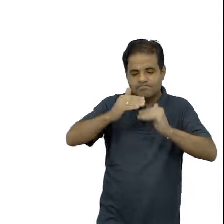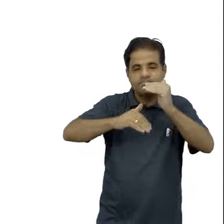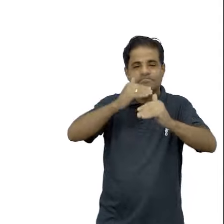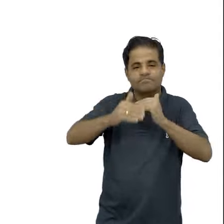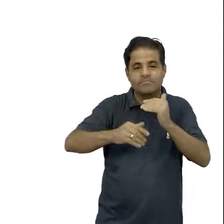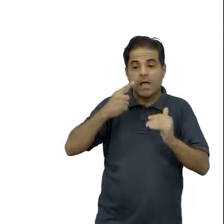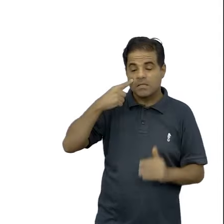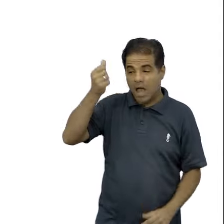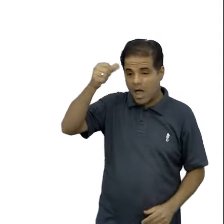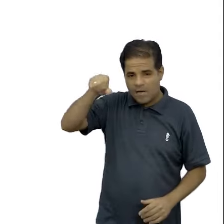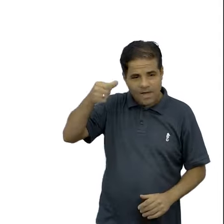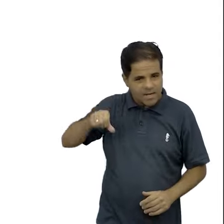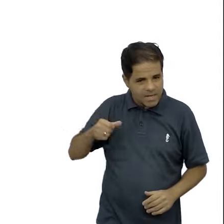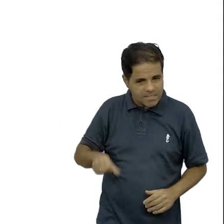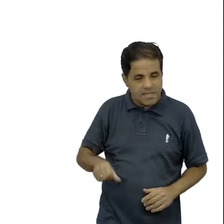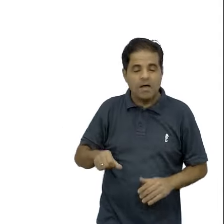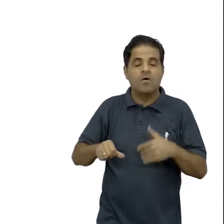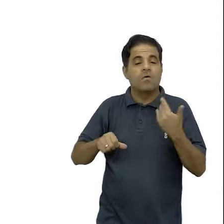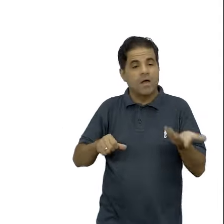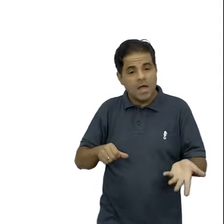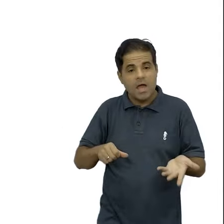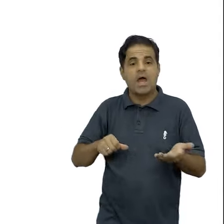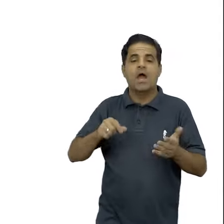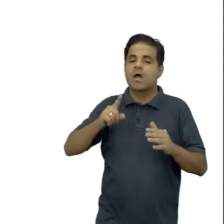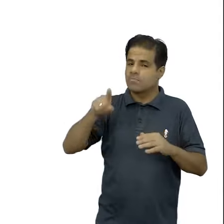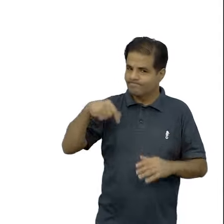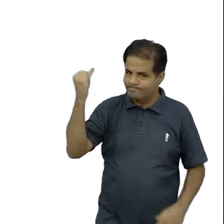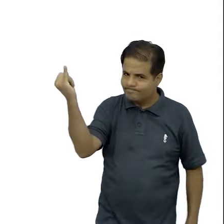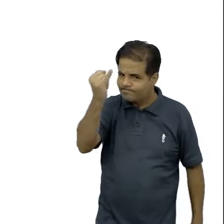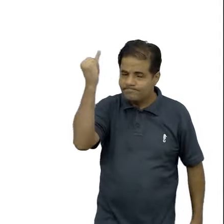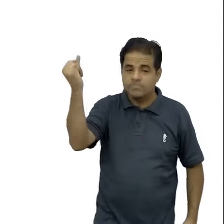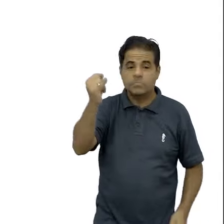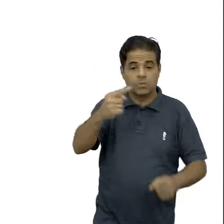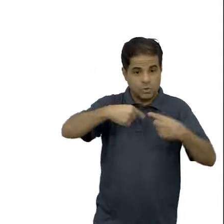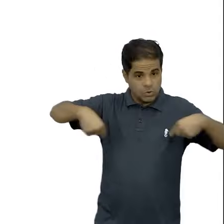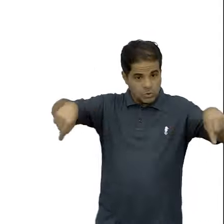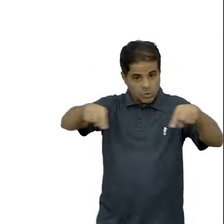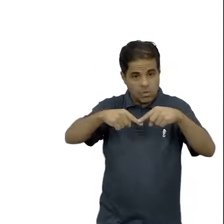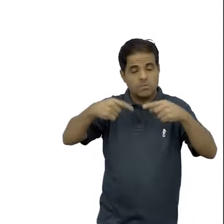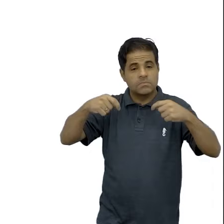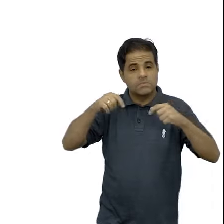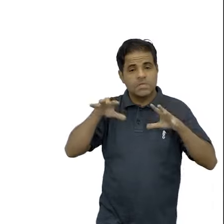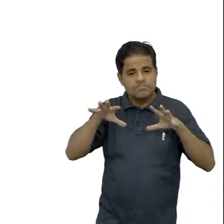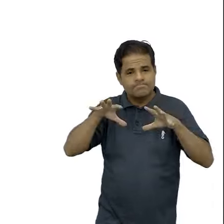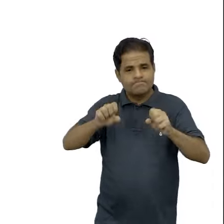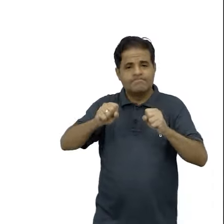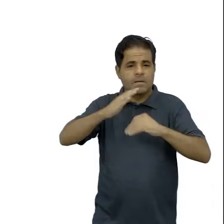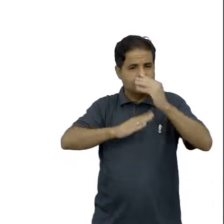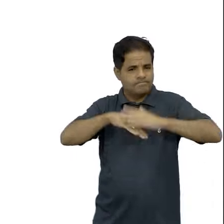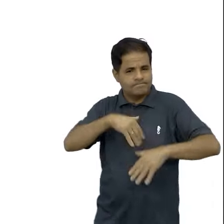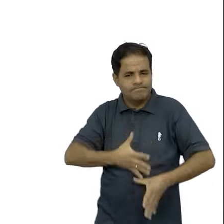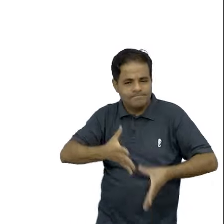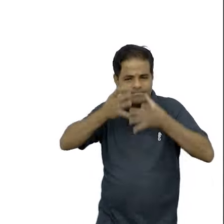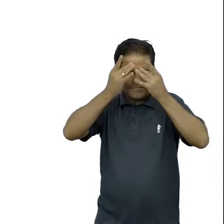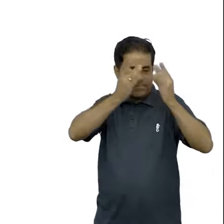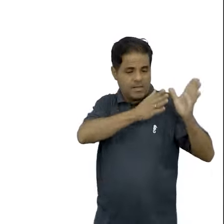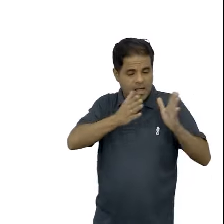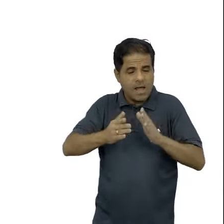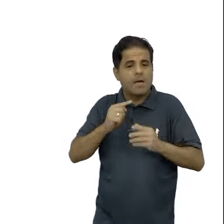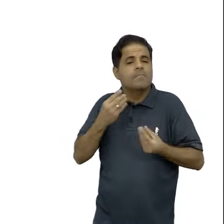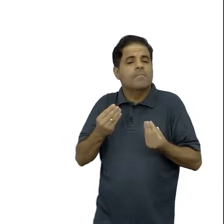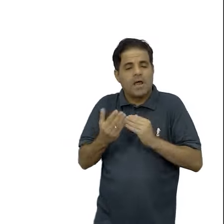de avaliação. Ou seja, é de extrema importância que a gente se aproprie dessas habilidades, porque ela ajuda